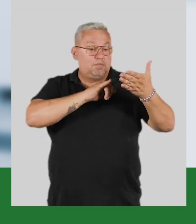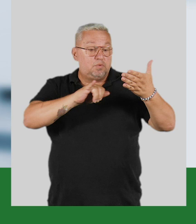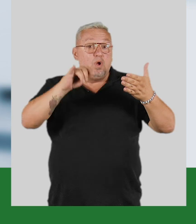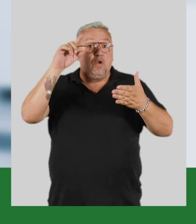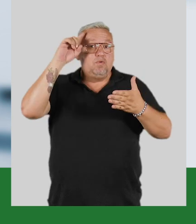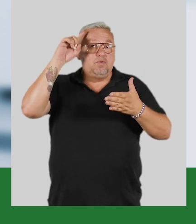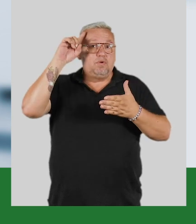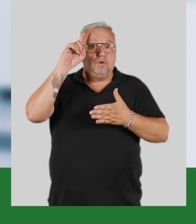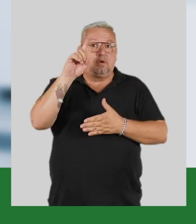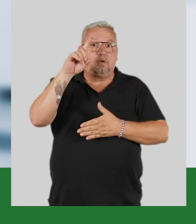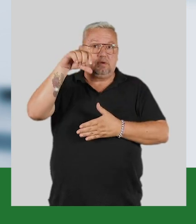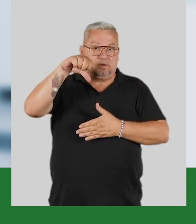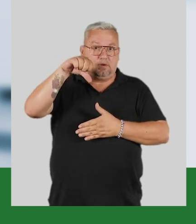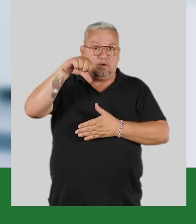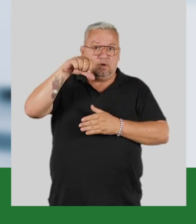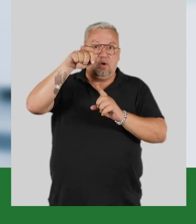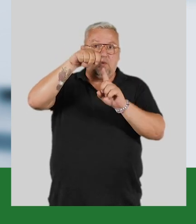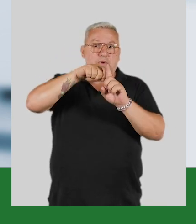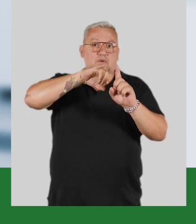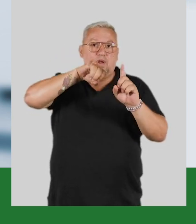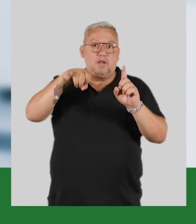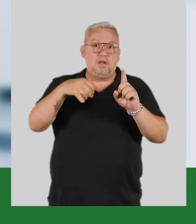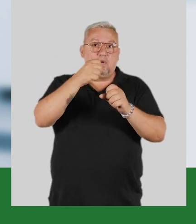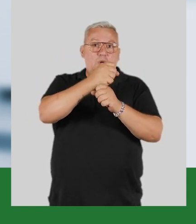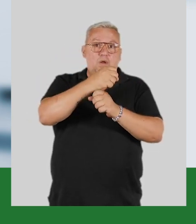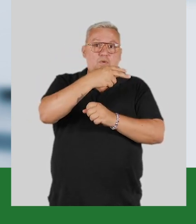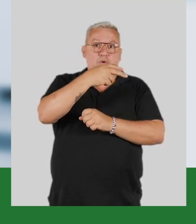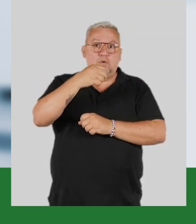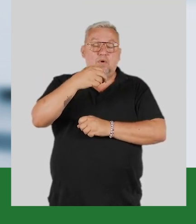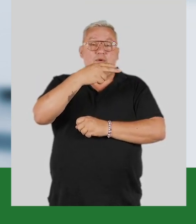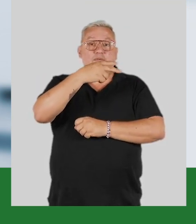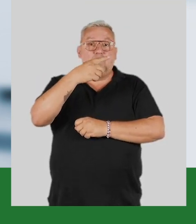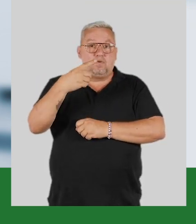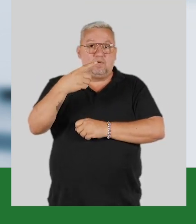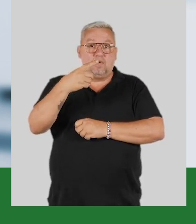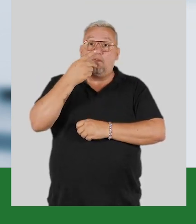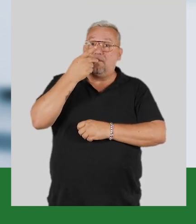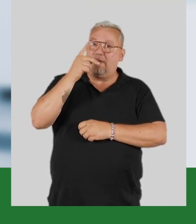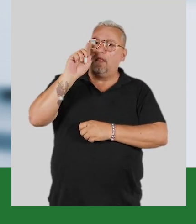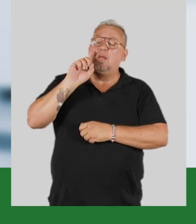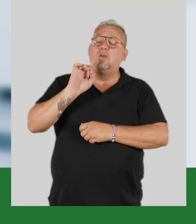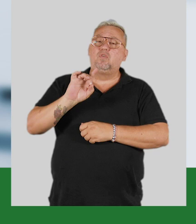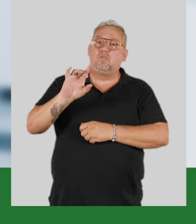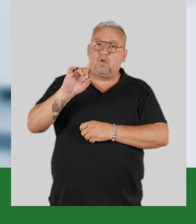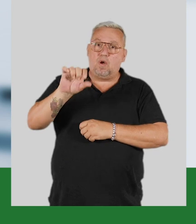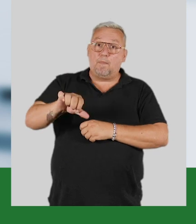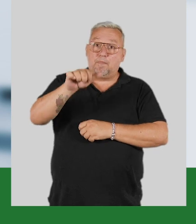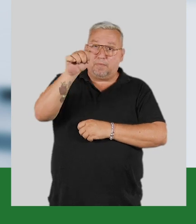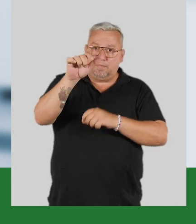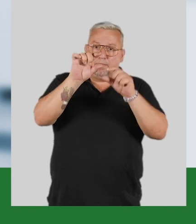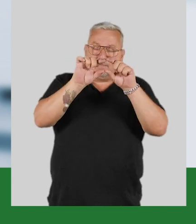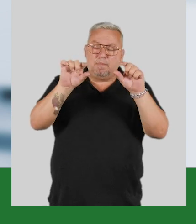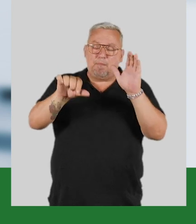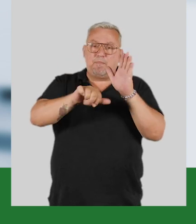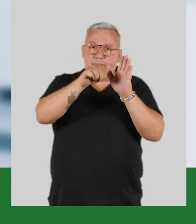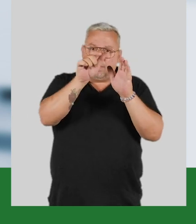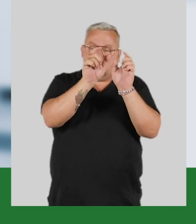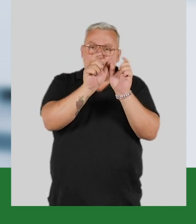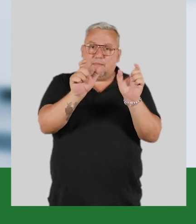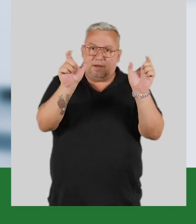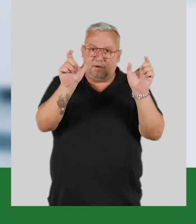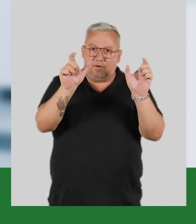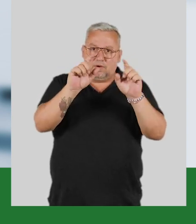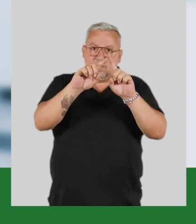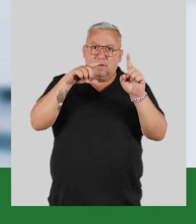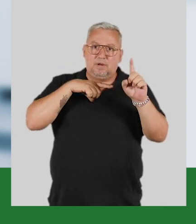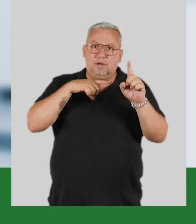dia 19 de janeiro de 2021. Vou falar apenas da primeira fase da campanha, que conta com apenas